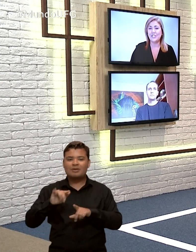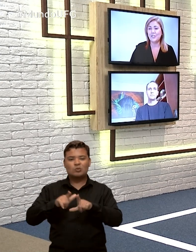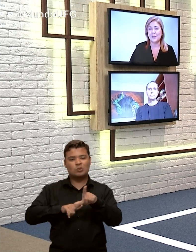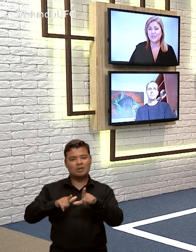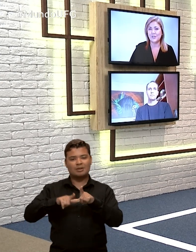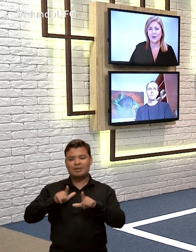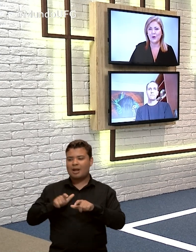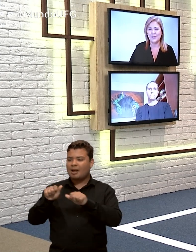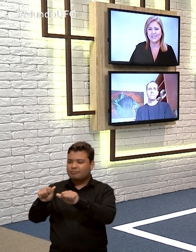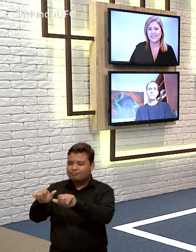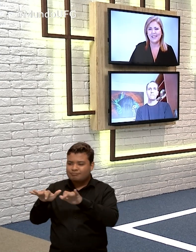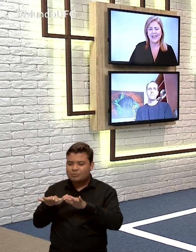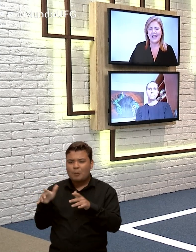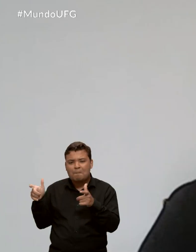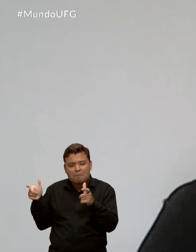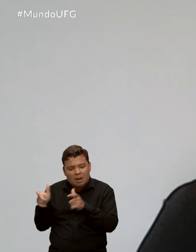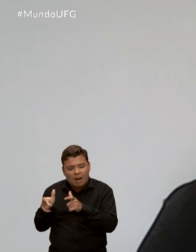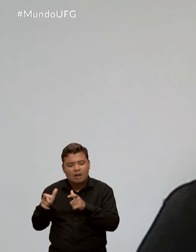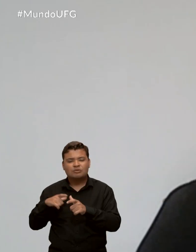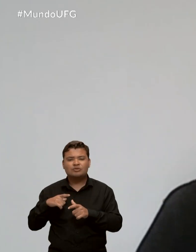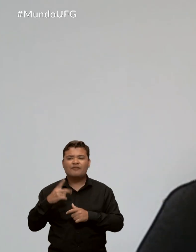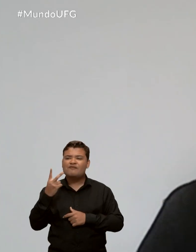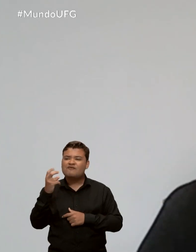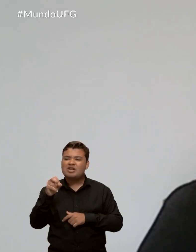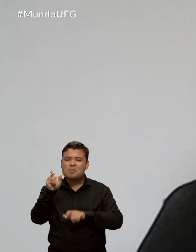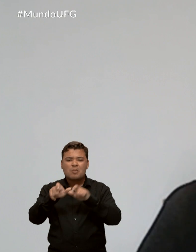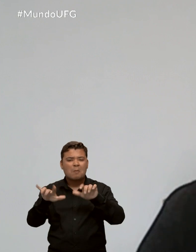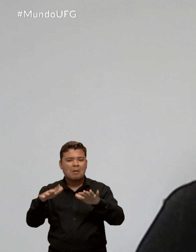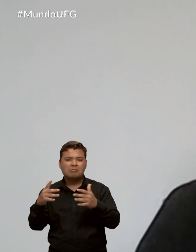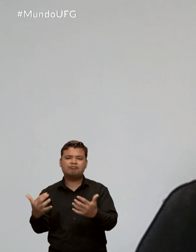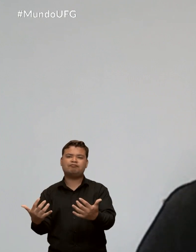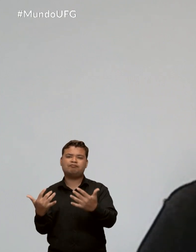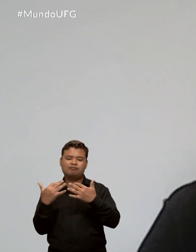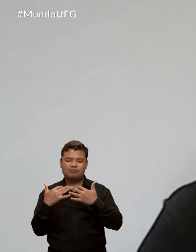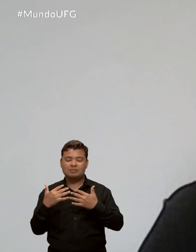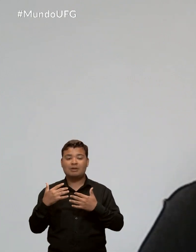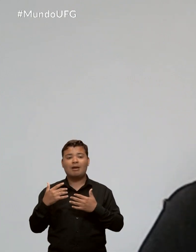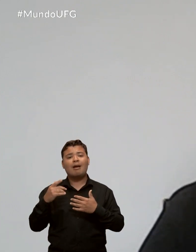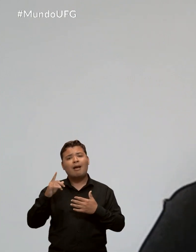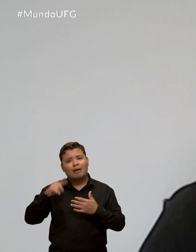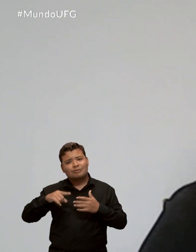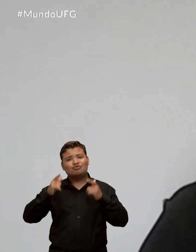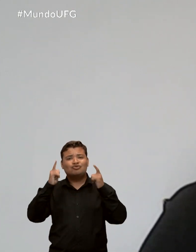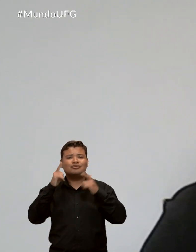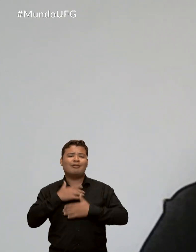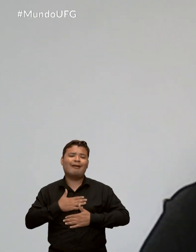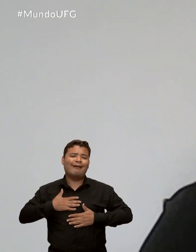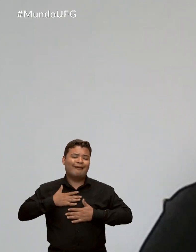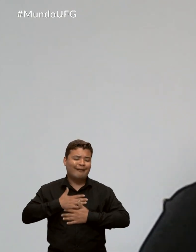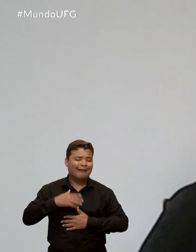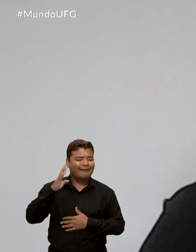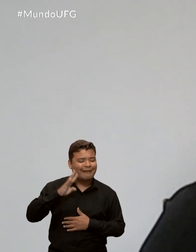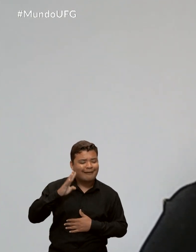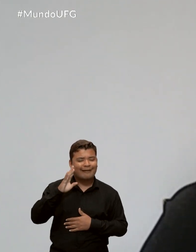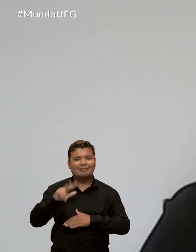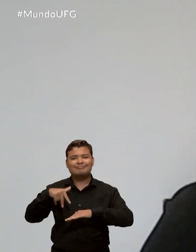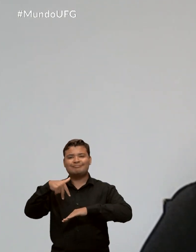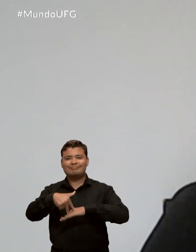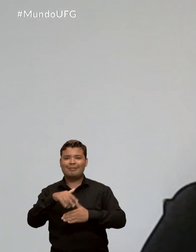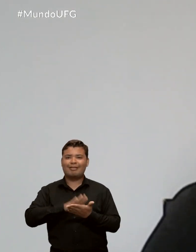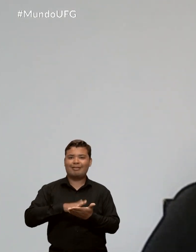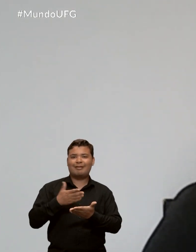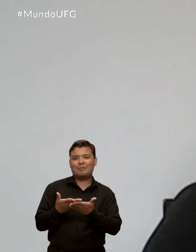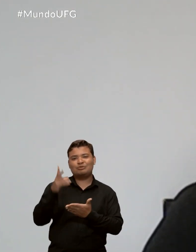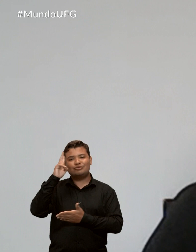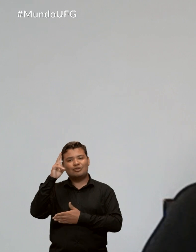umas 20 pessoas, e era divertido, né? Ficar lá, interpretava a